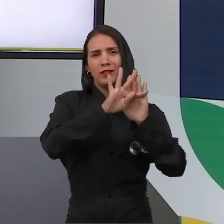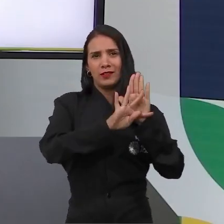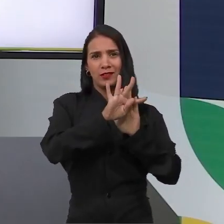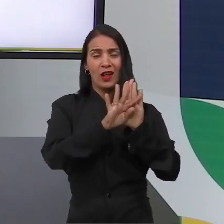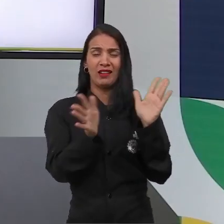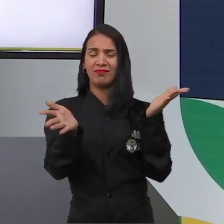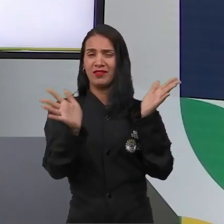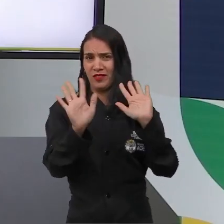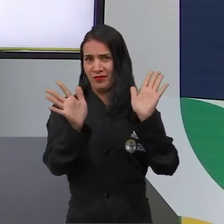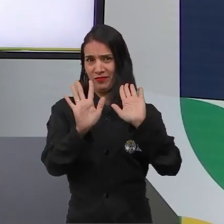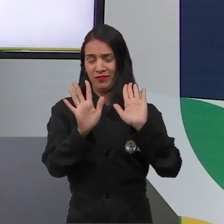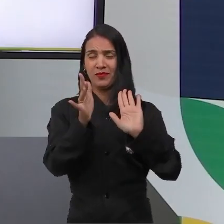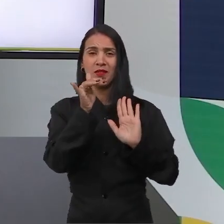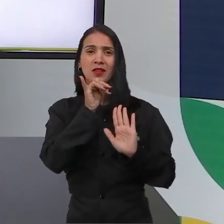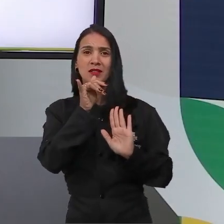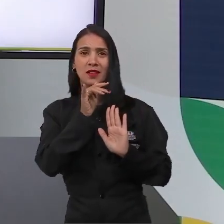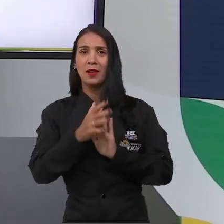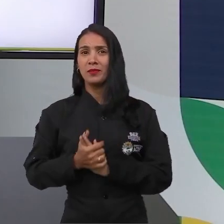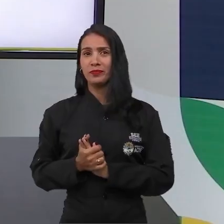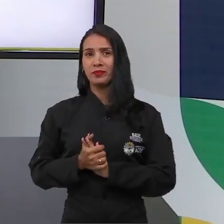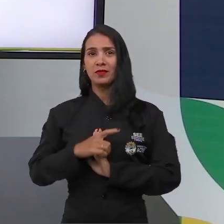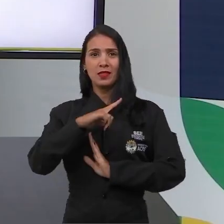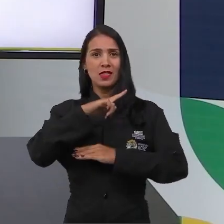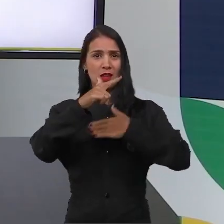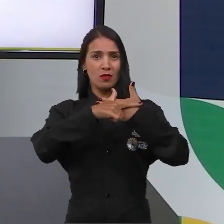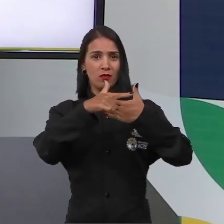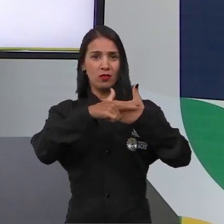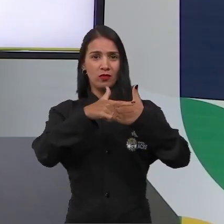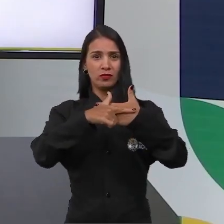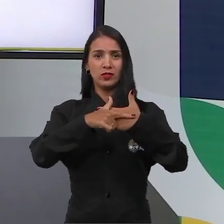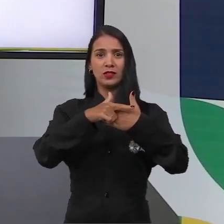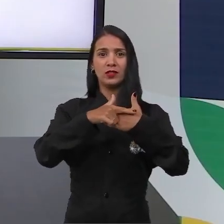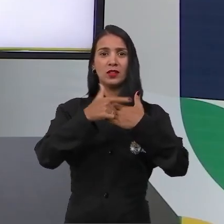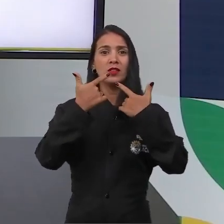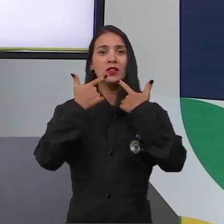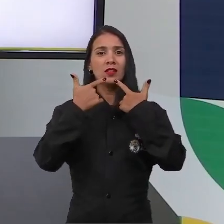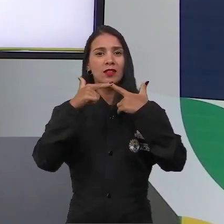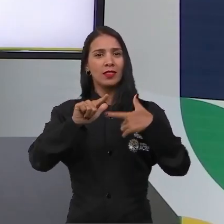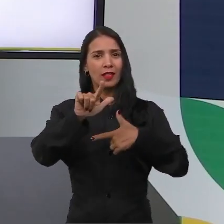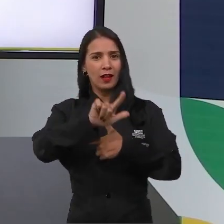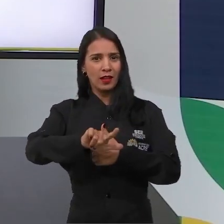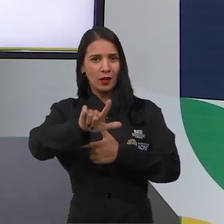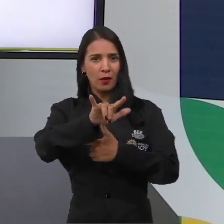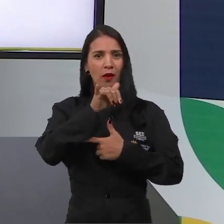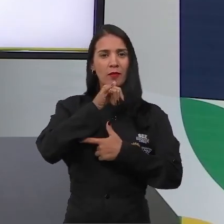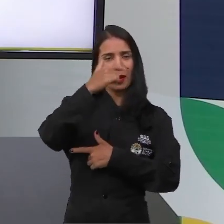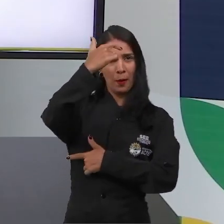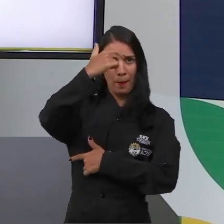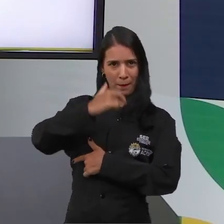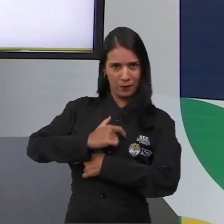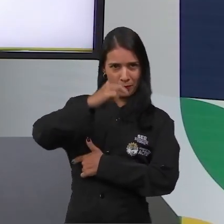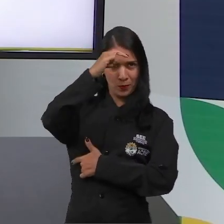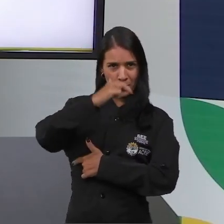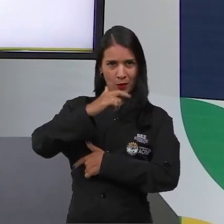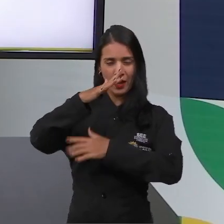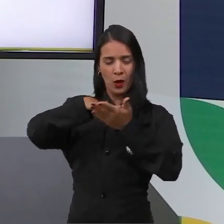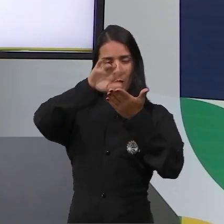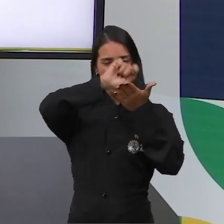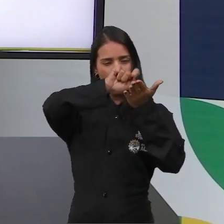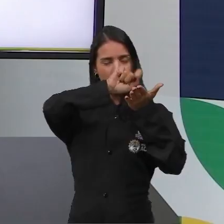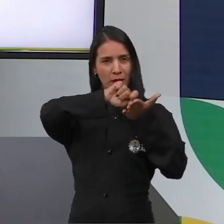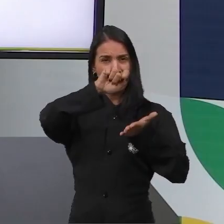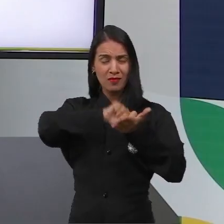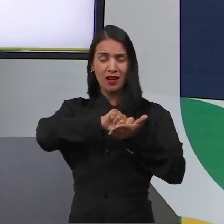emotiva? É aquela função da linguagem, pessoal, em que o emissor, ou seja, eu, aquele que escreve,